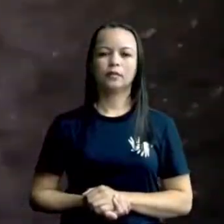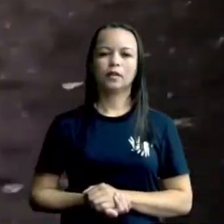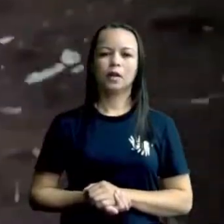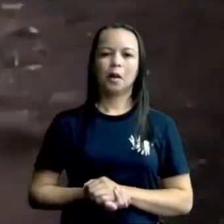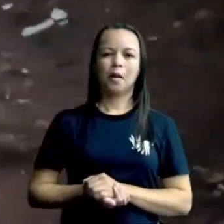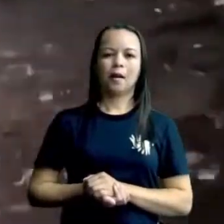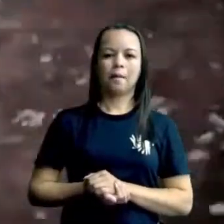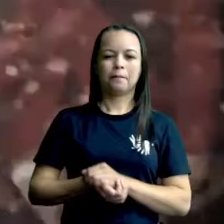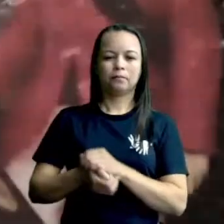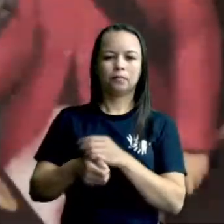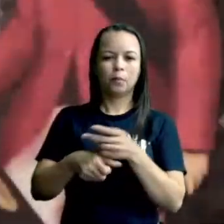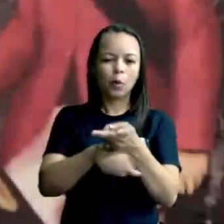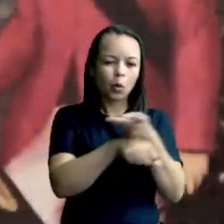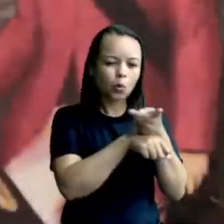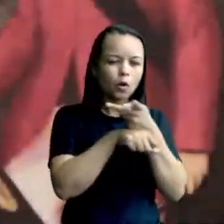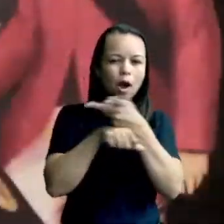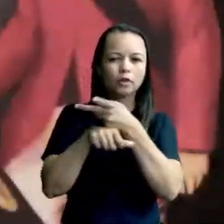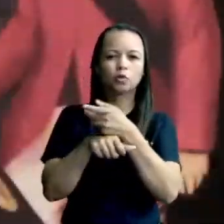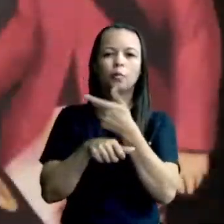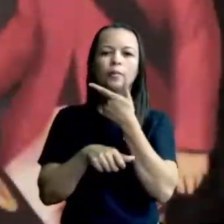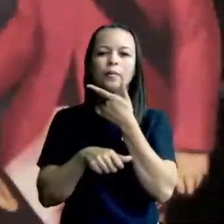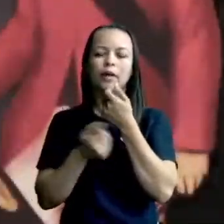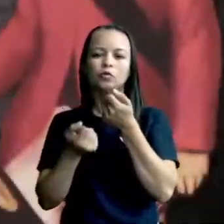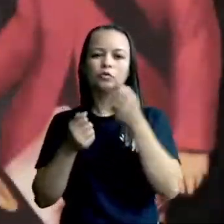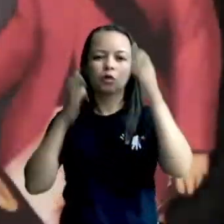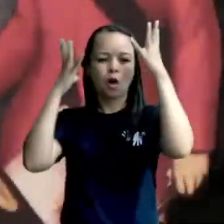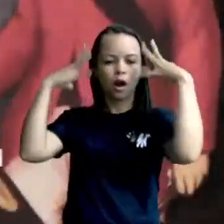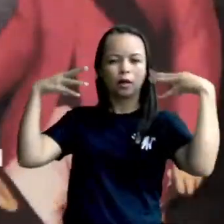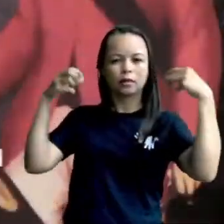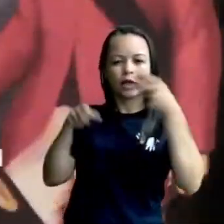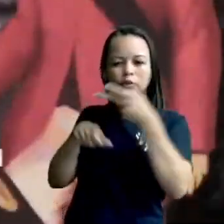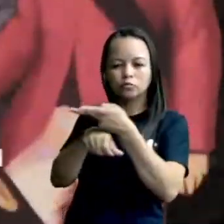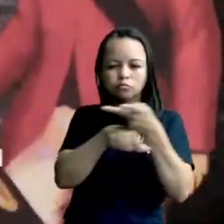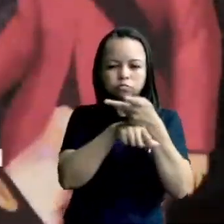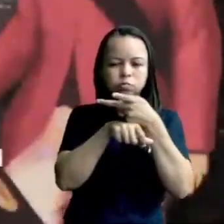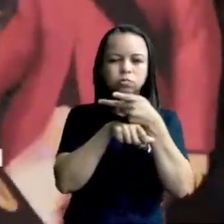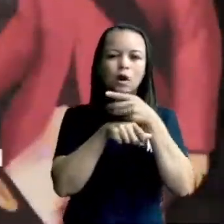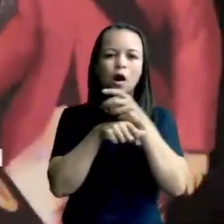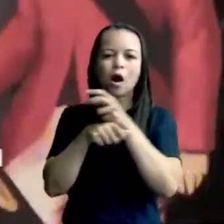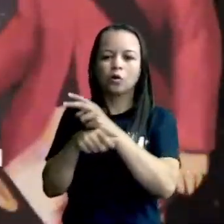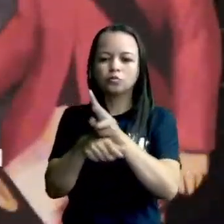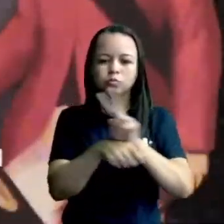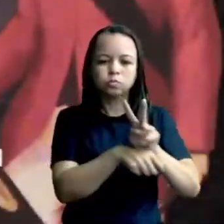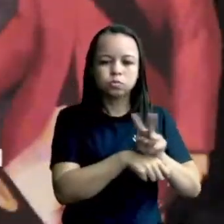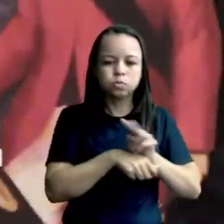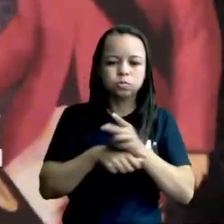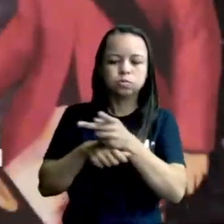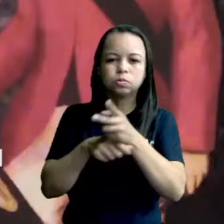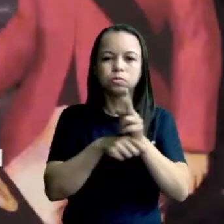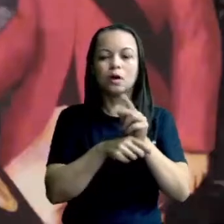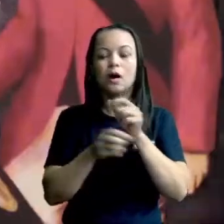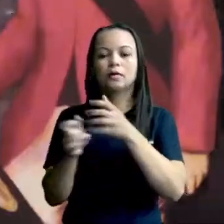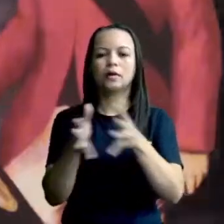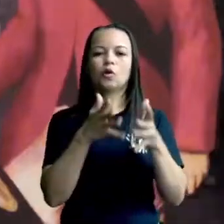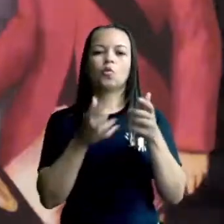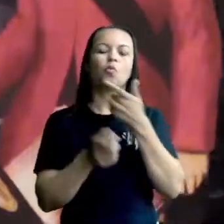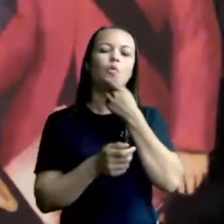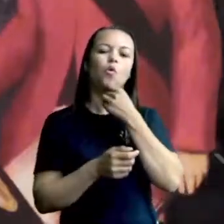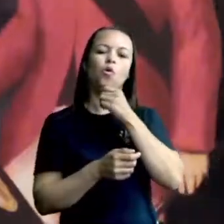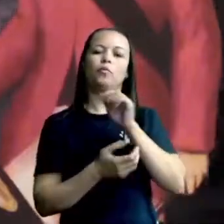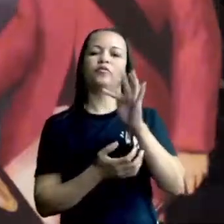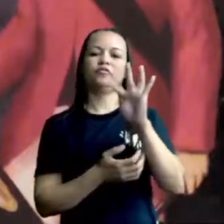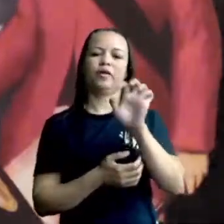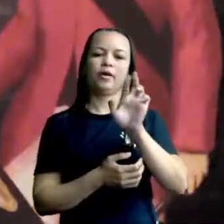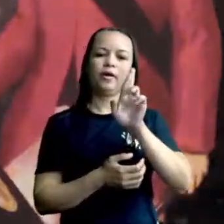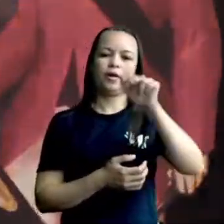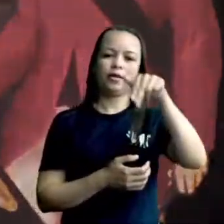Perseguido pelos holandeses, o senhor de engenho João Fernandes Vieira, que havia assumido a liderança da resistência pernambucana contra os